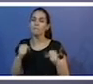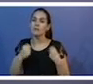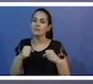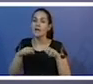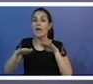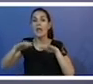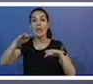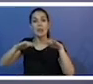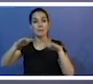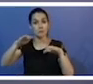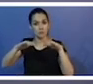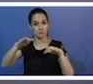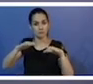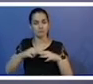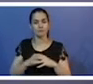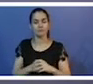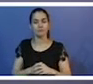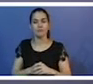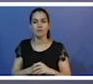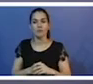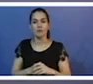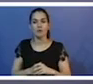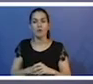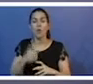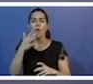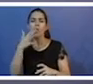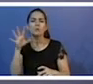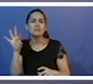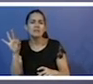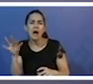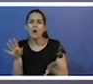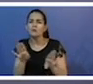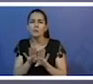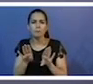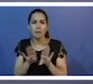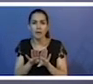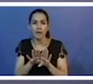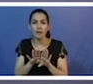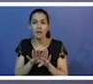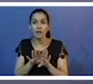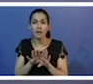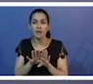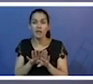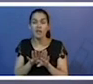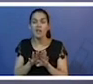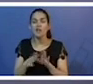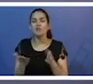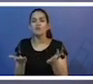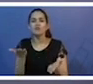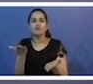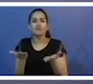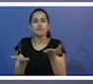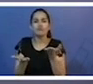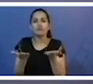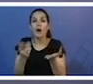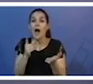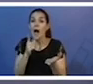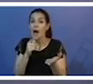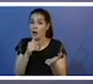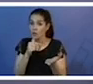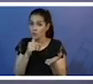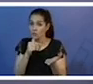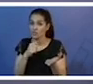alimentação. Além disso, o sal, ele controla o equilíbrio da água, né? Se ele tiver